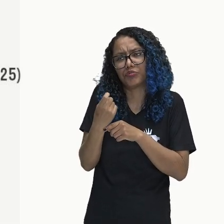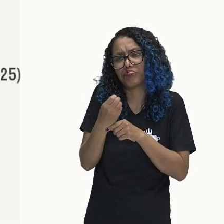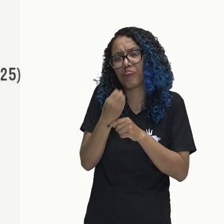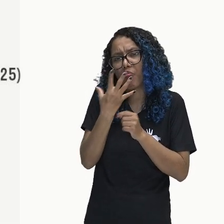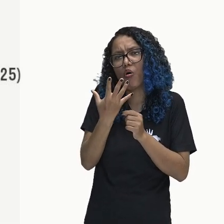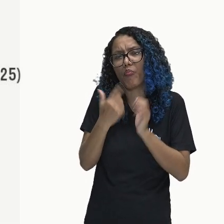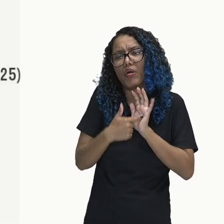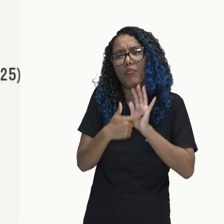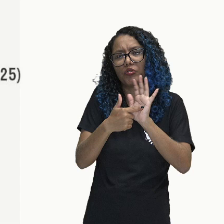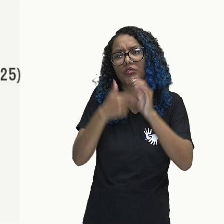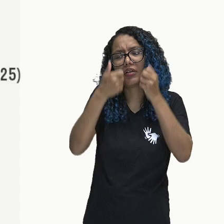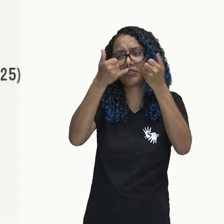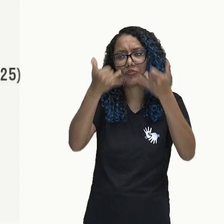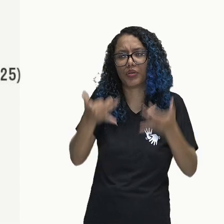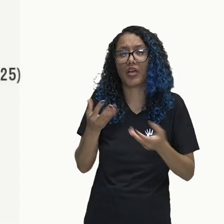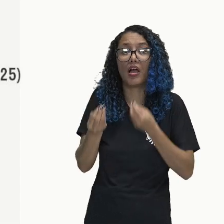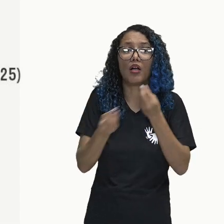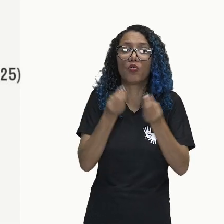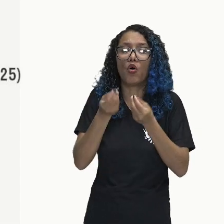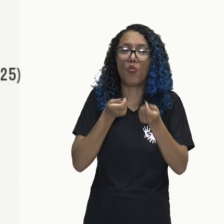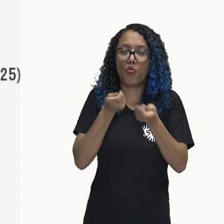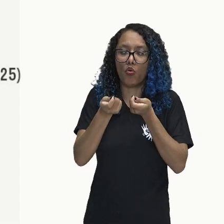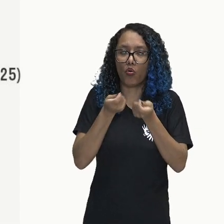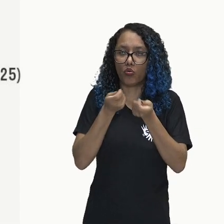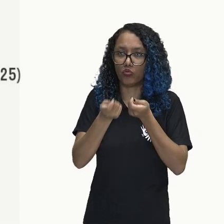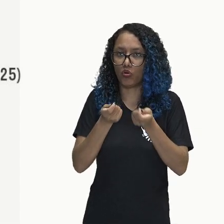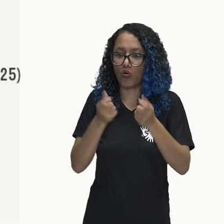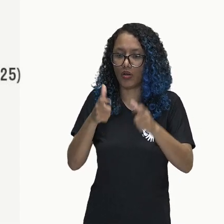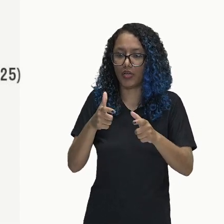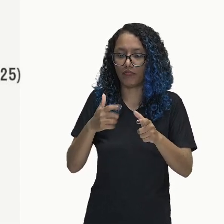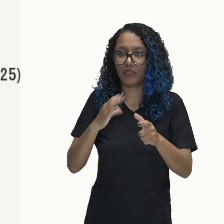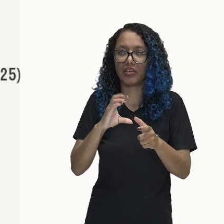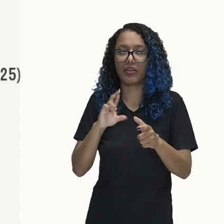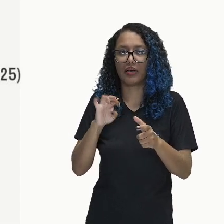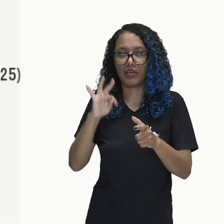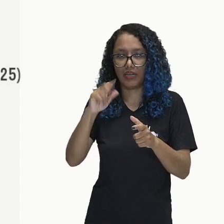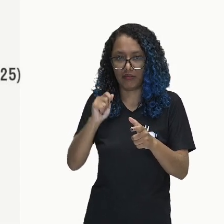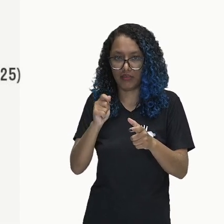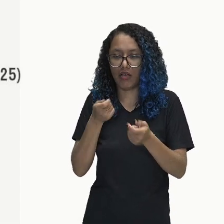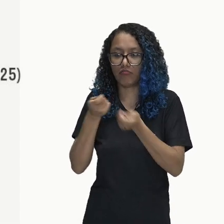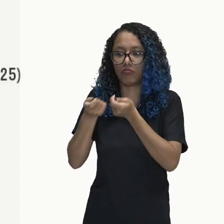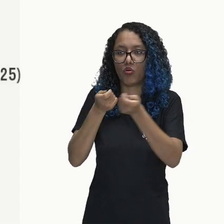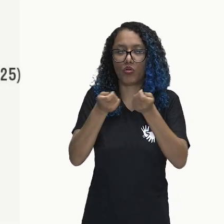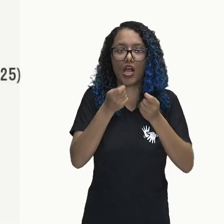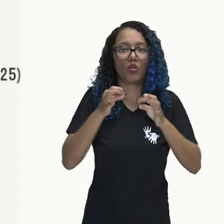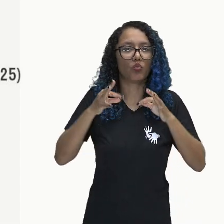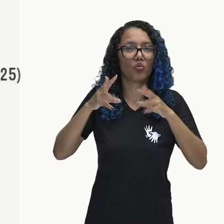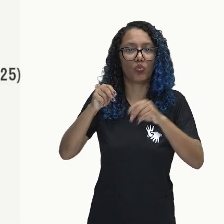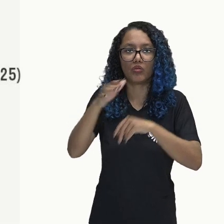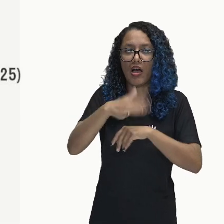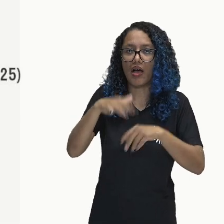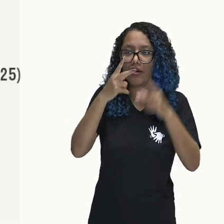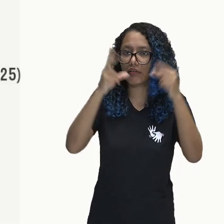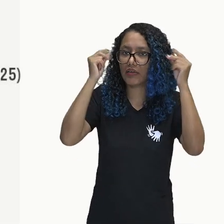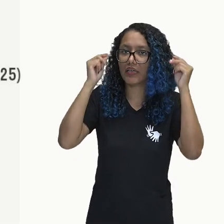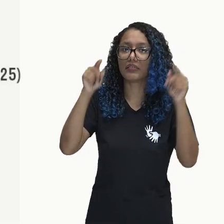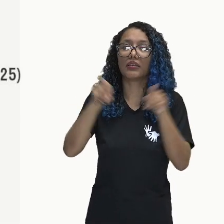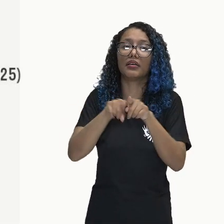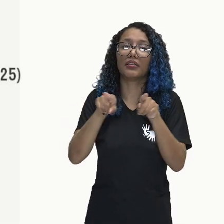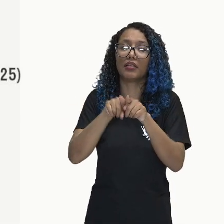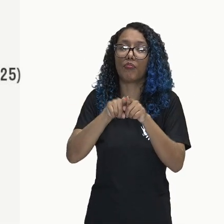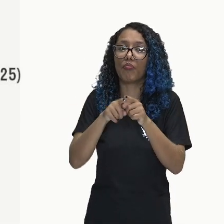a princípio, o domínio cretense sobre o território da Grécia e, posteriormente, o domínio dos